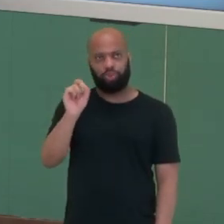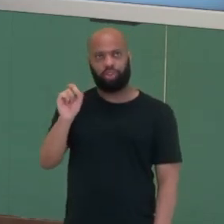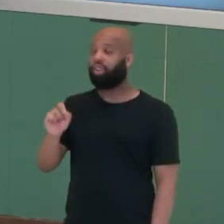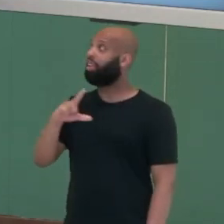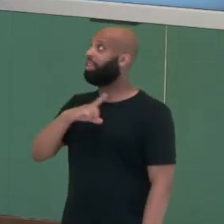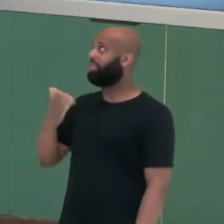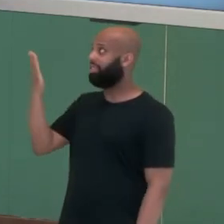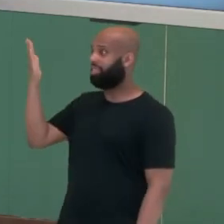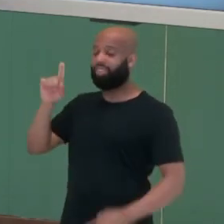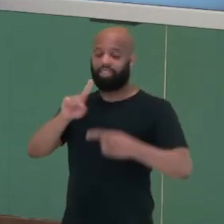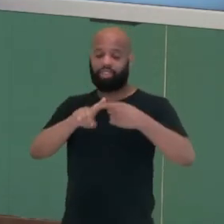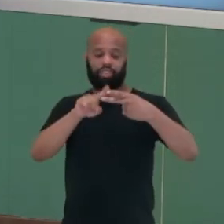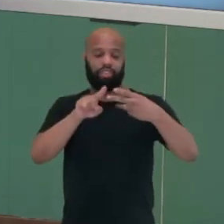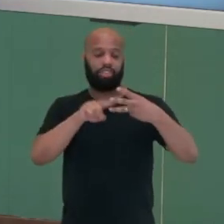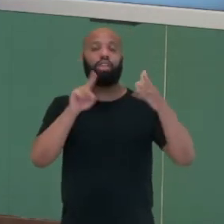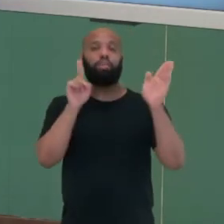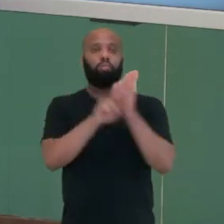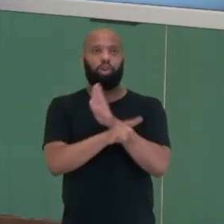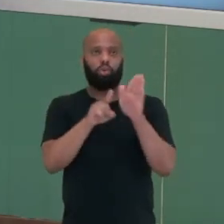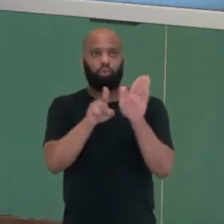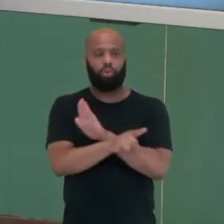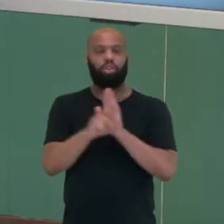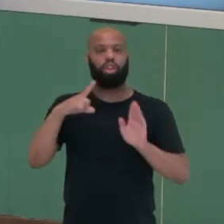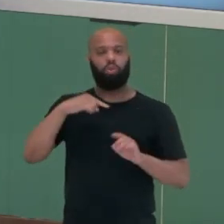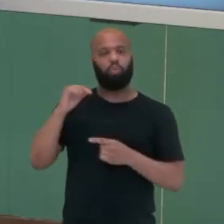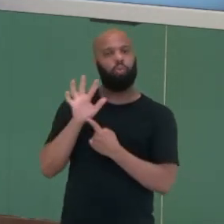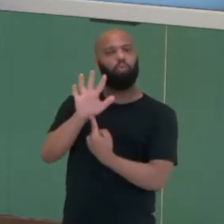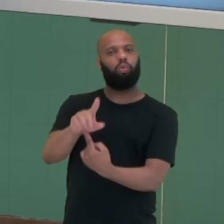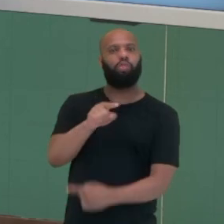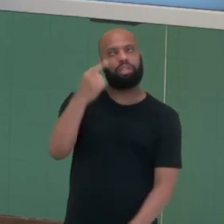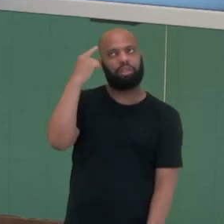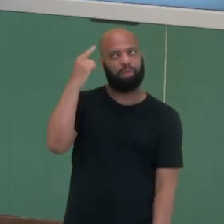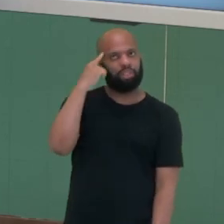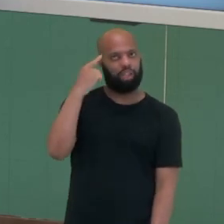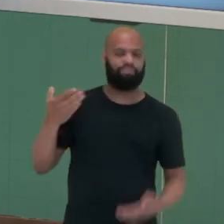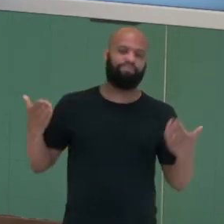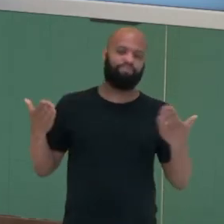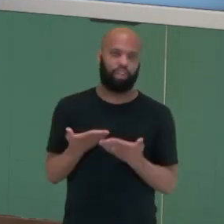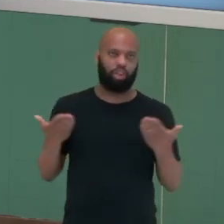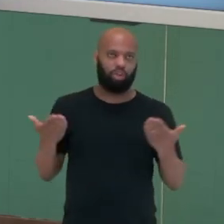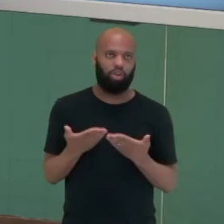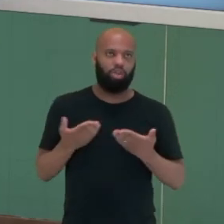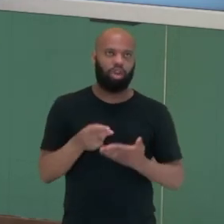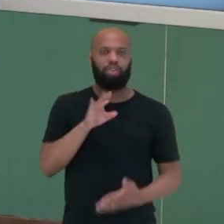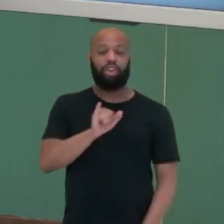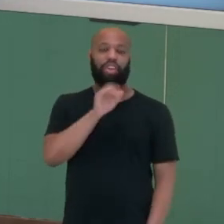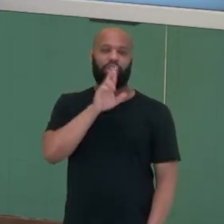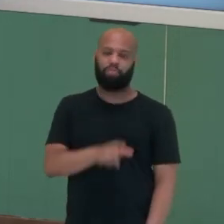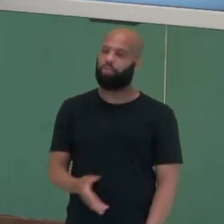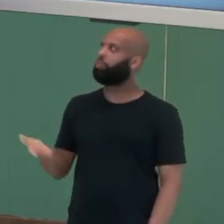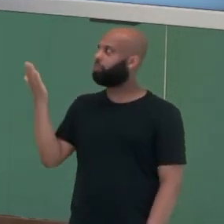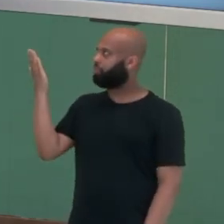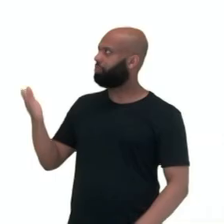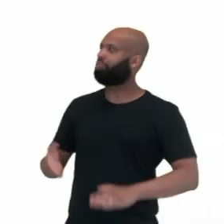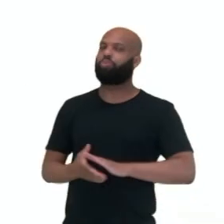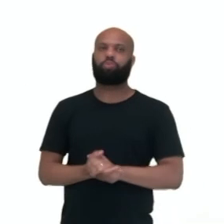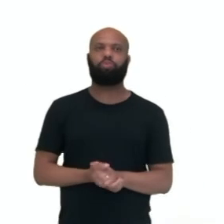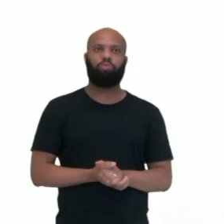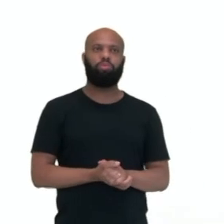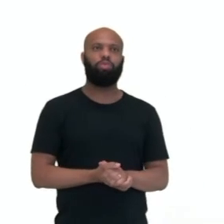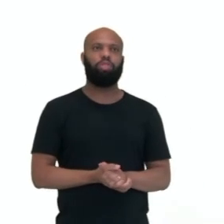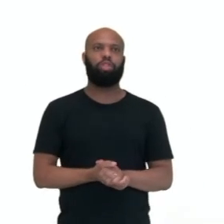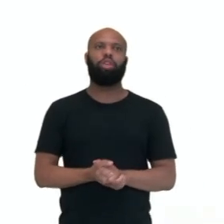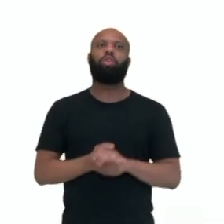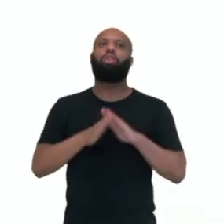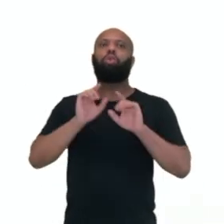lá as 3 questões que eu trouxe para vocês pensarem nesse meio tempo. E agora vamos para a resposta delas. Então lá, qual é